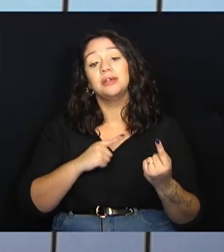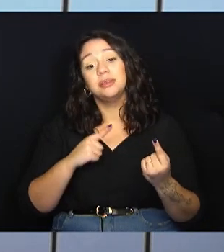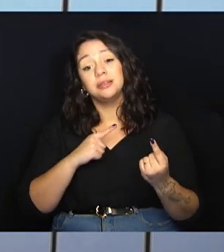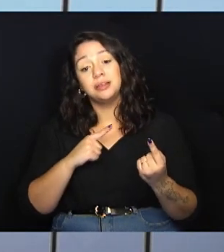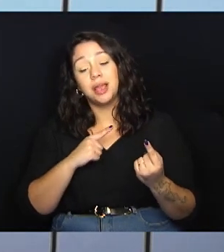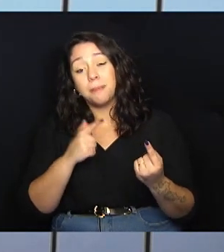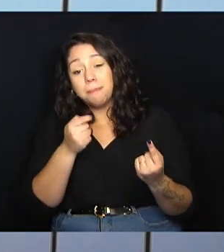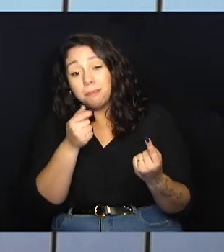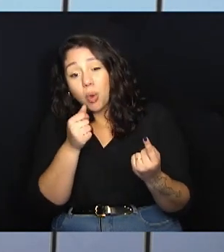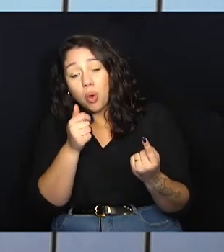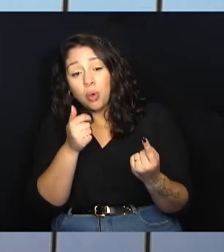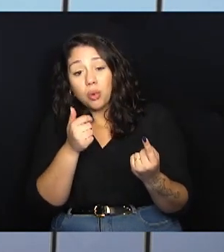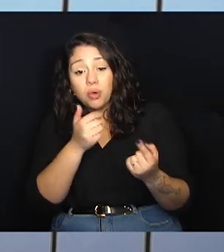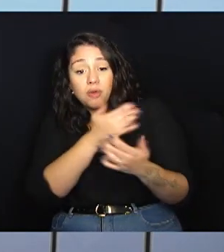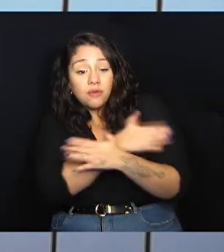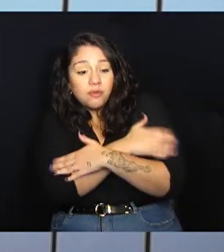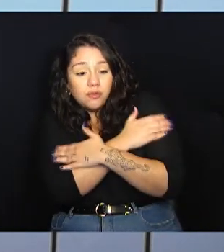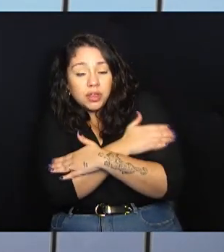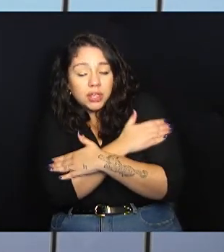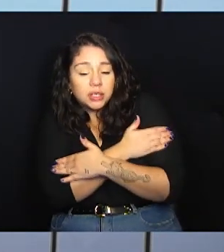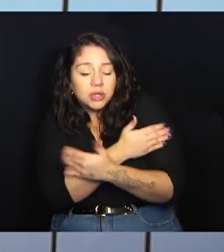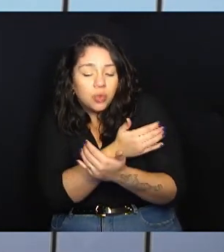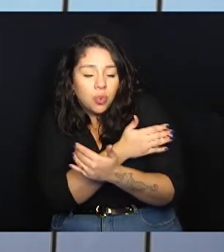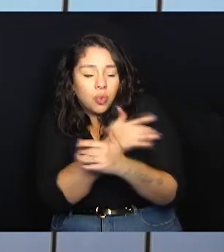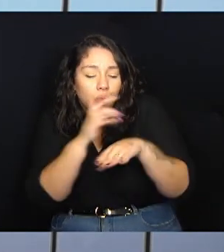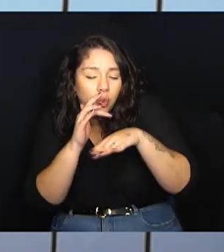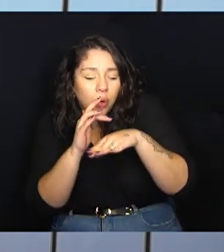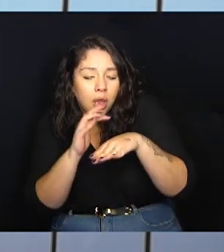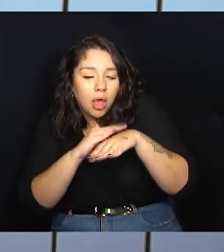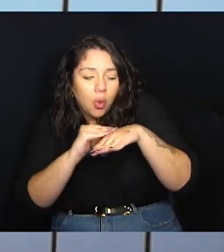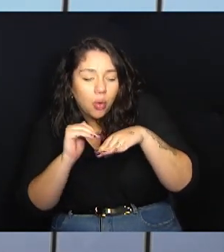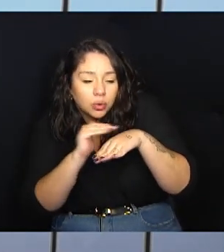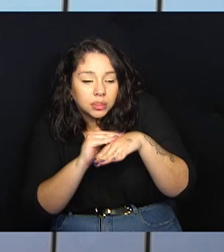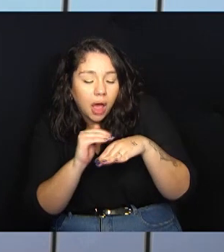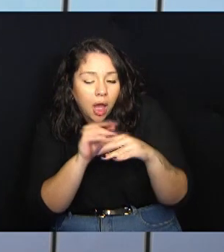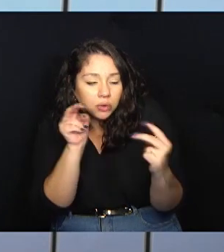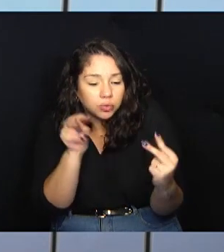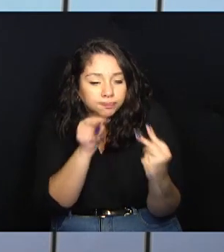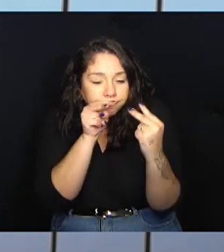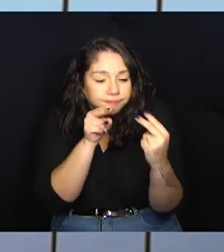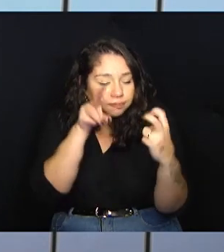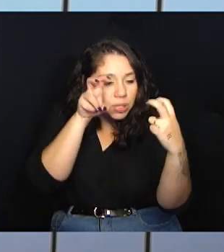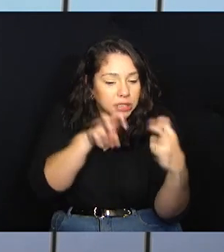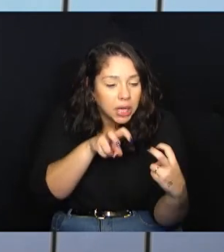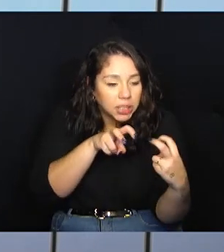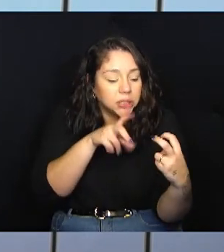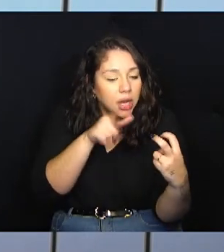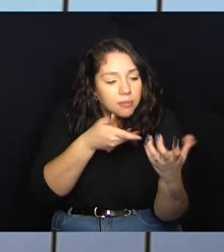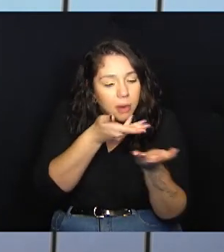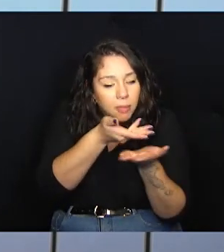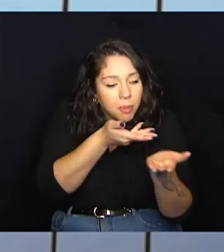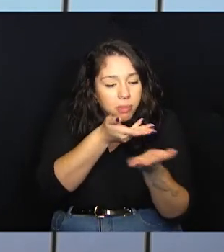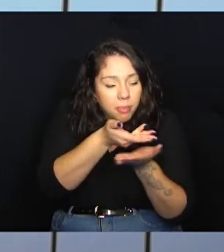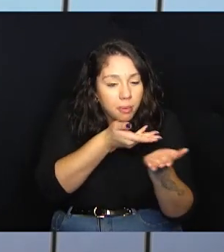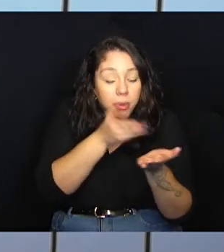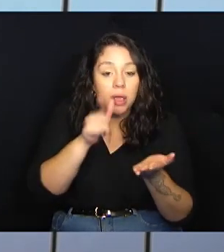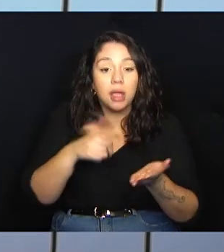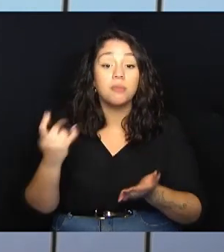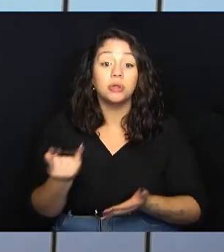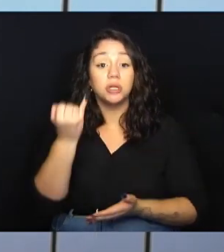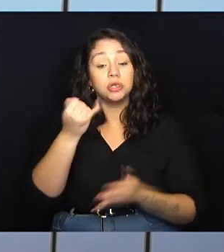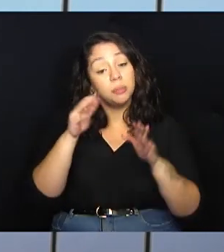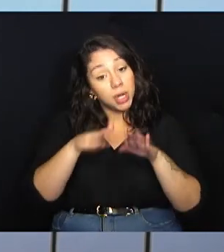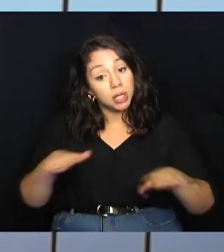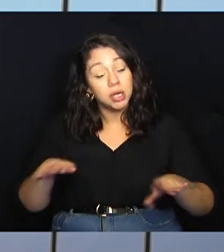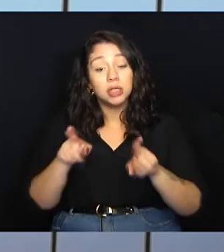pouco contato físico com os profissionais que cuidam, aquele olho no olho, que é tão importante, tanto para a criança quanto